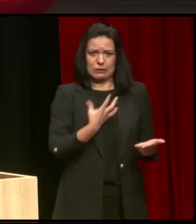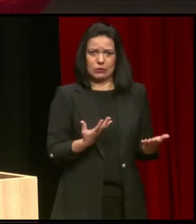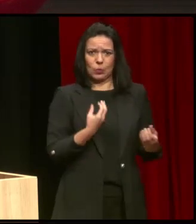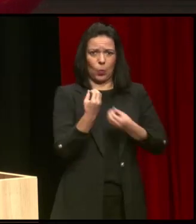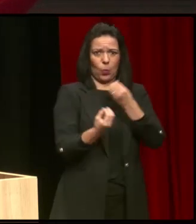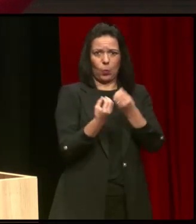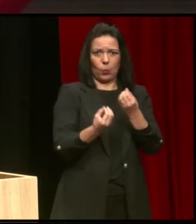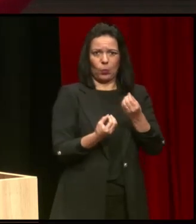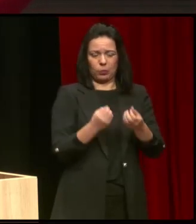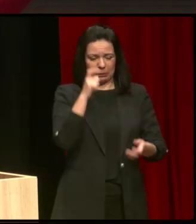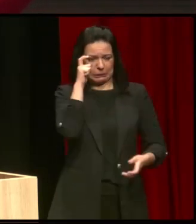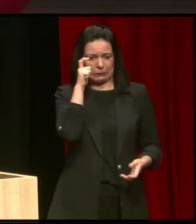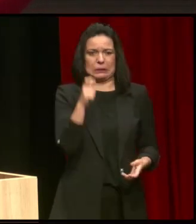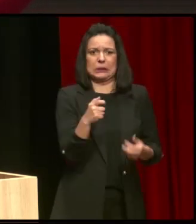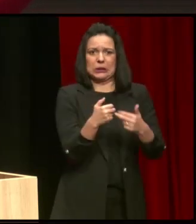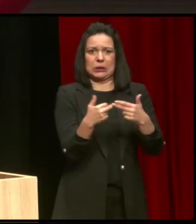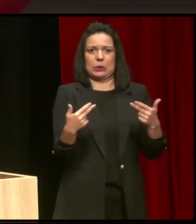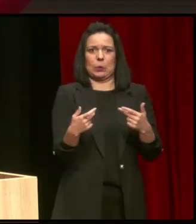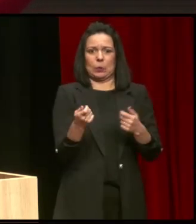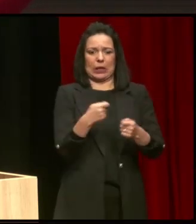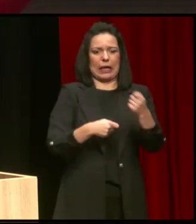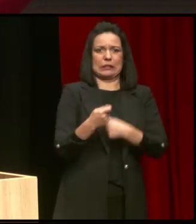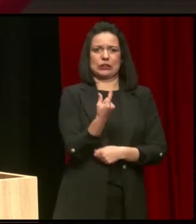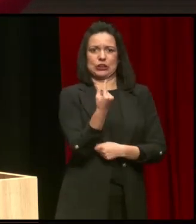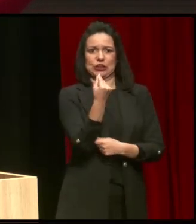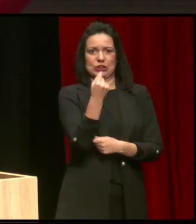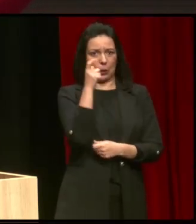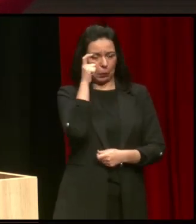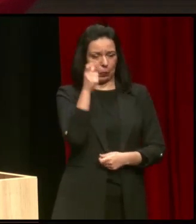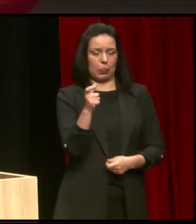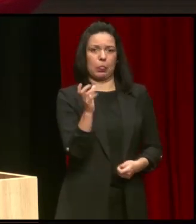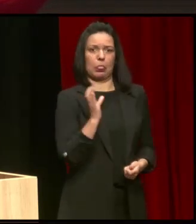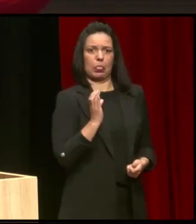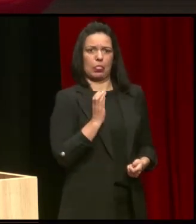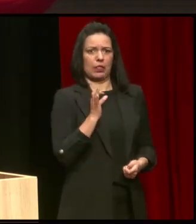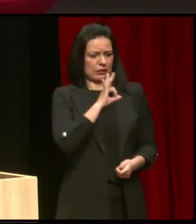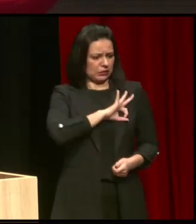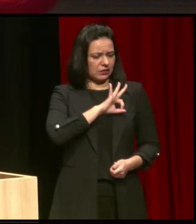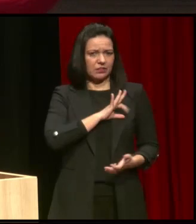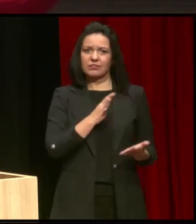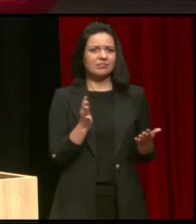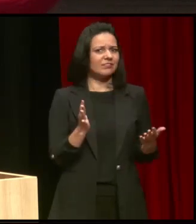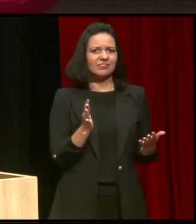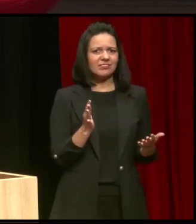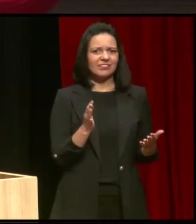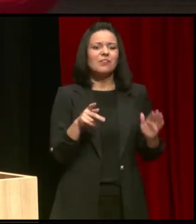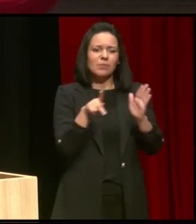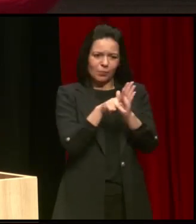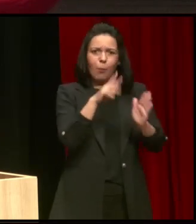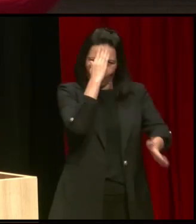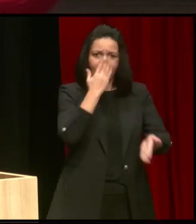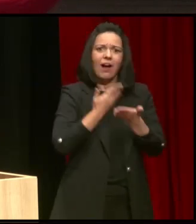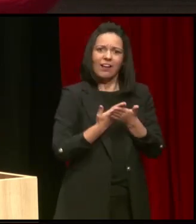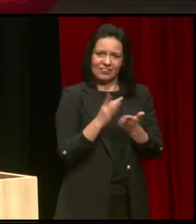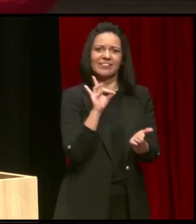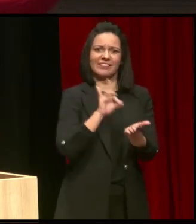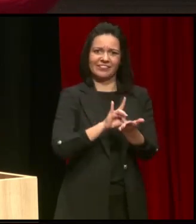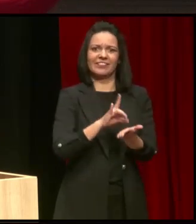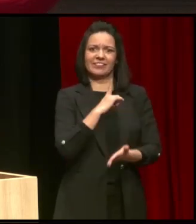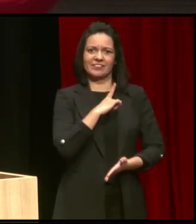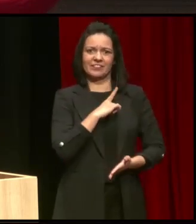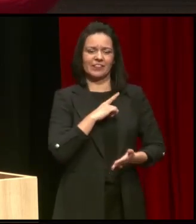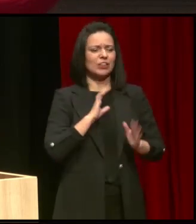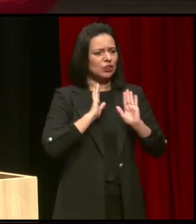mim. Eu não sou pastor porque eu faço dinheiro, porque eu ganho um salário, não é isso. Eu sou pastor porque eu acredito nesse negócio.